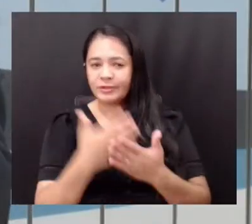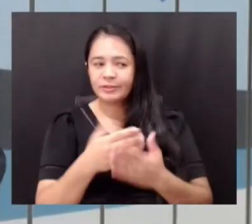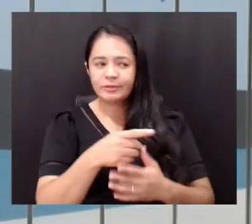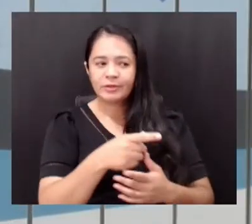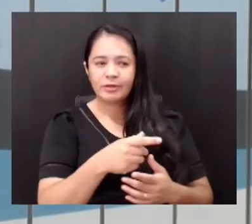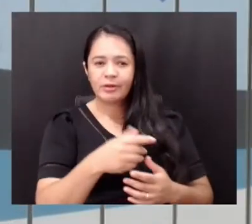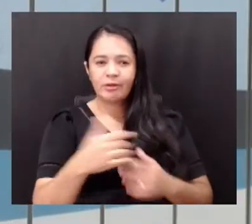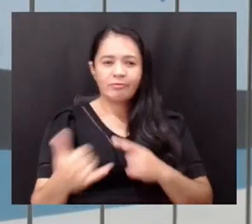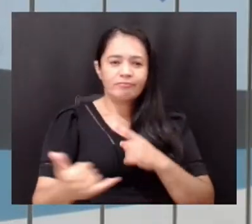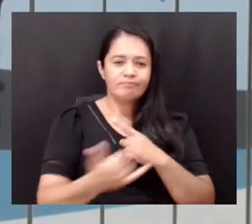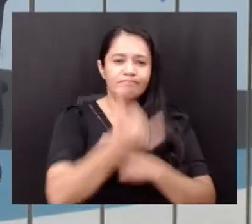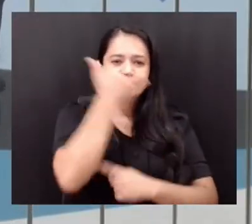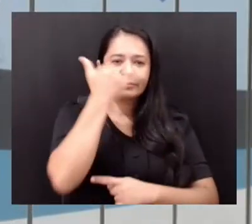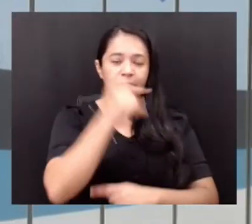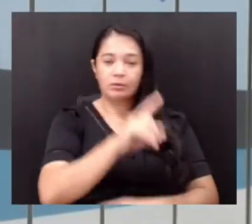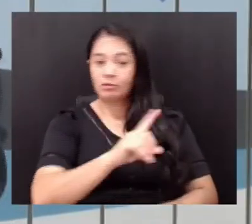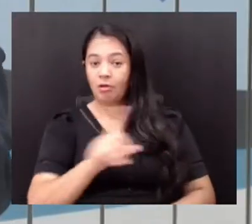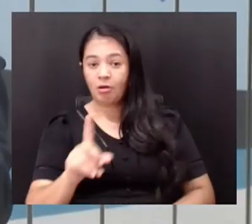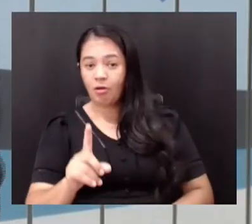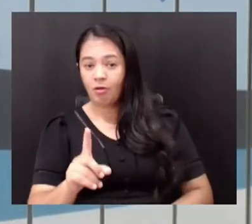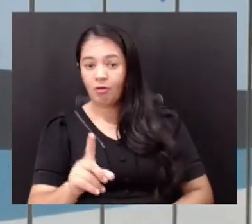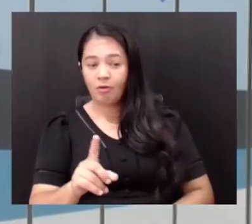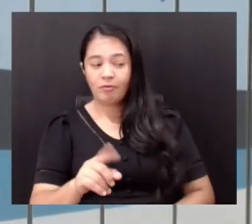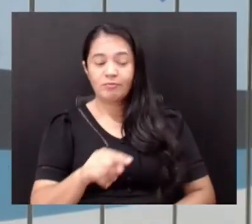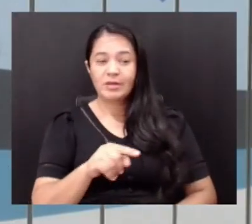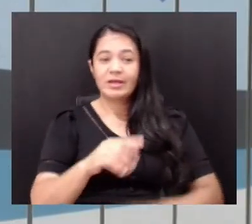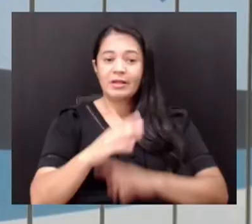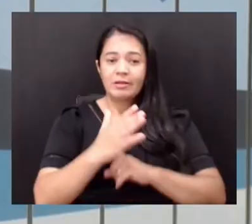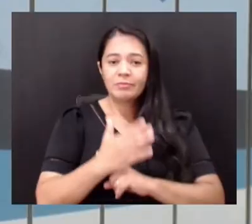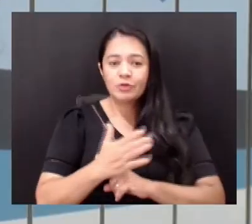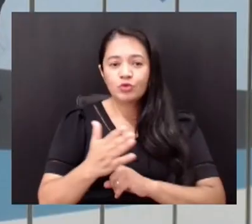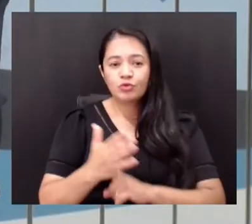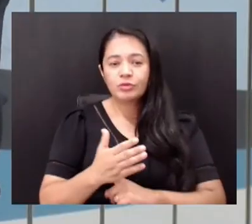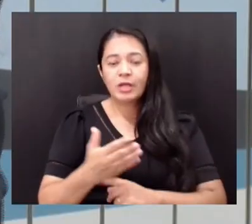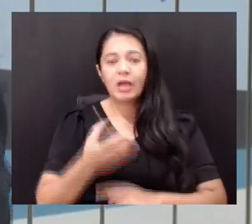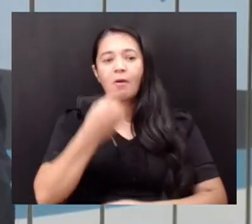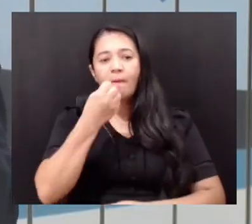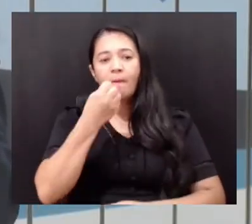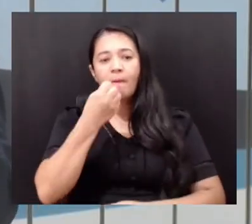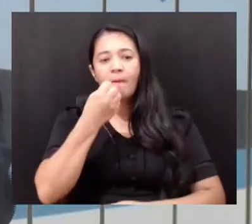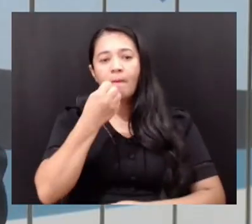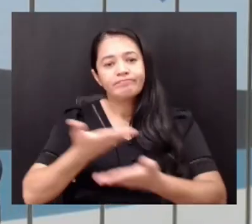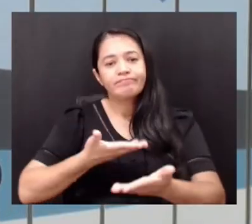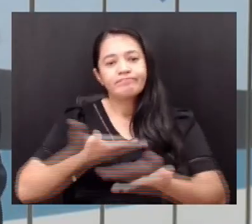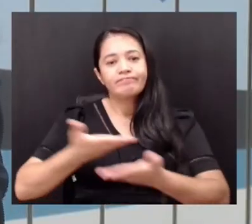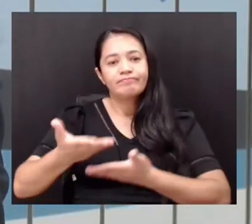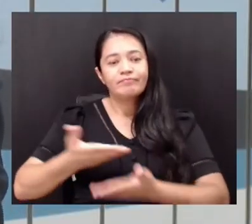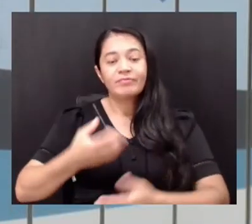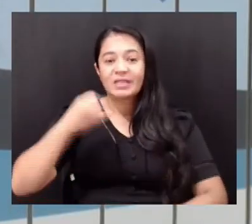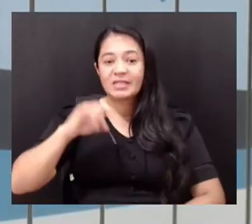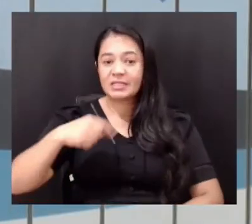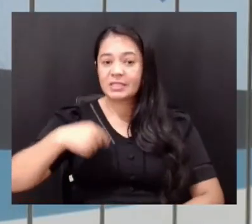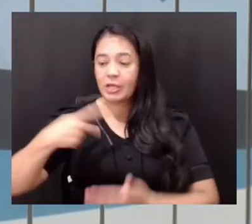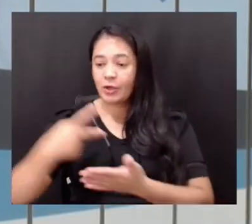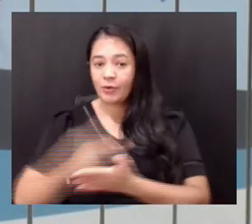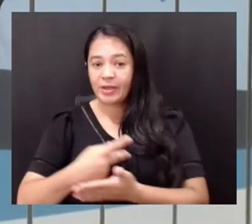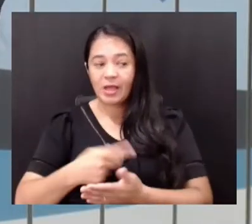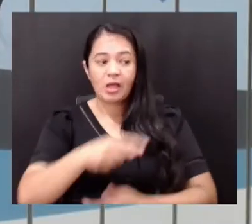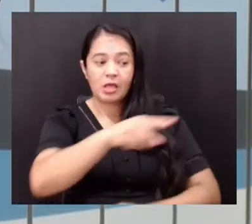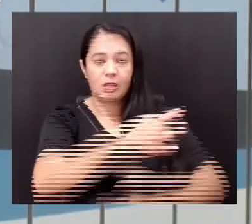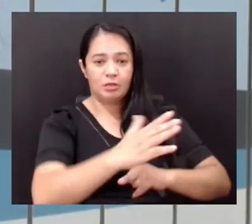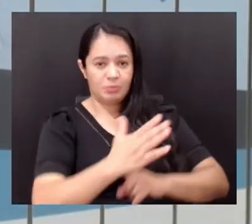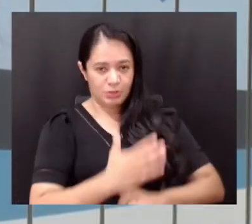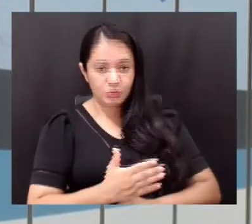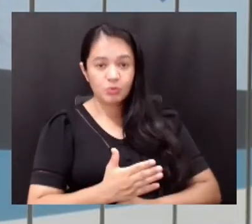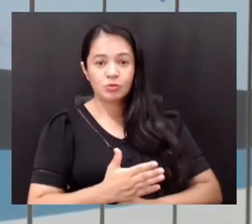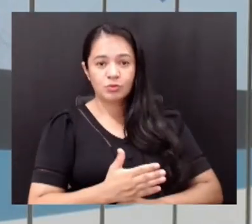né? Ele está em prol a querer um bem comum. Se eu fizer um erro aqui, eu sei que ele vai me ajudar. Eu posso relatar o